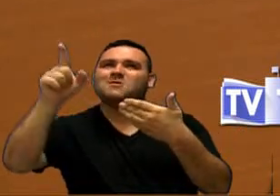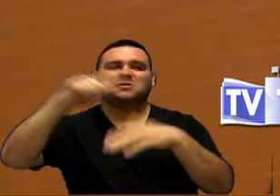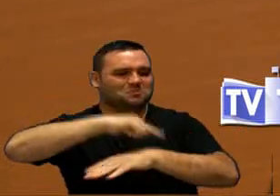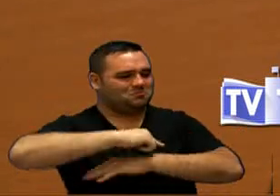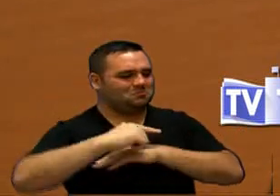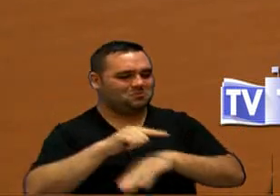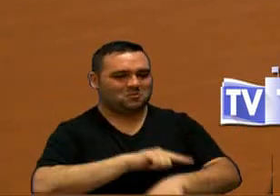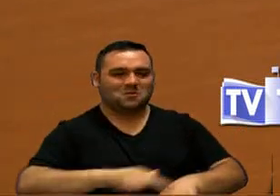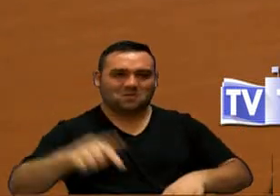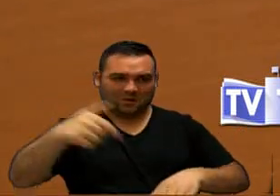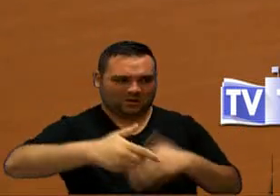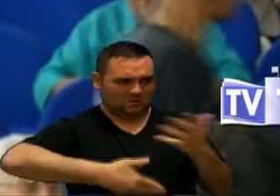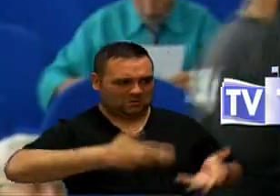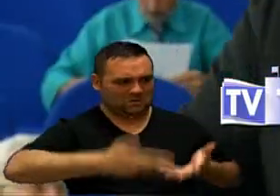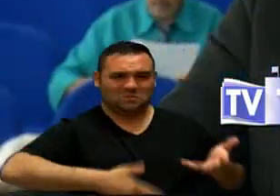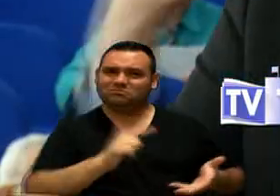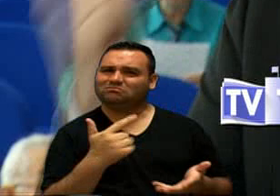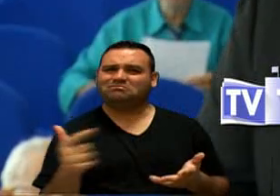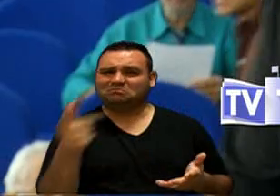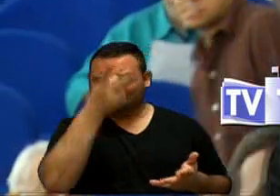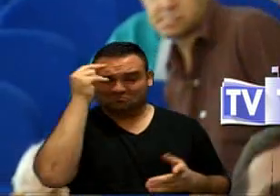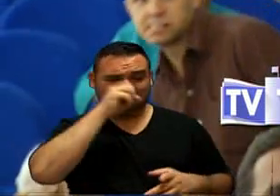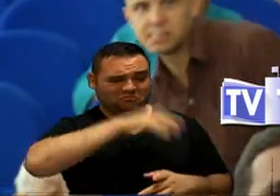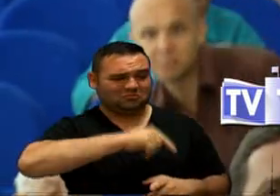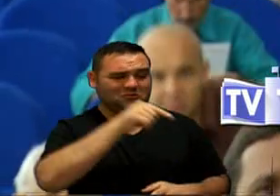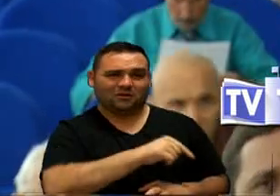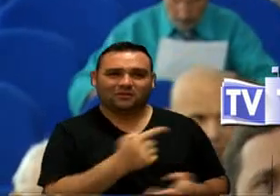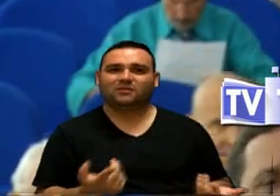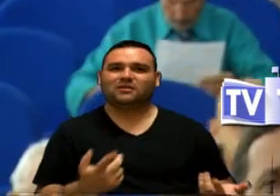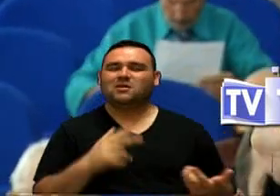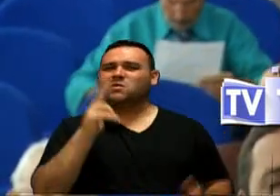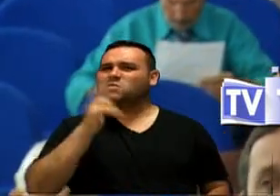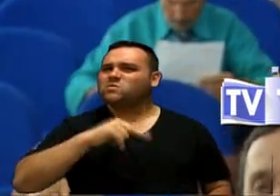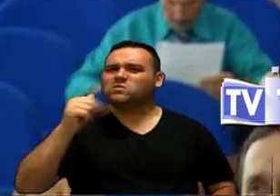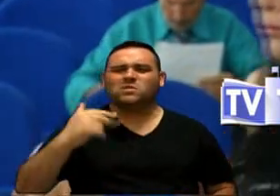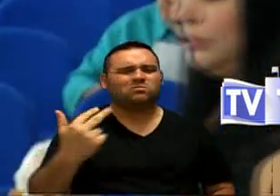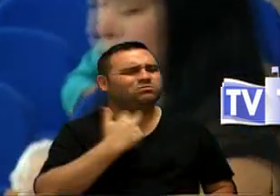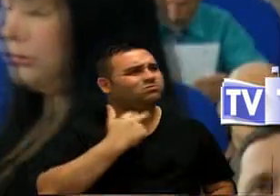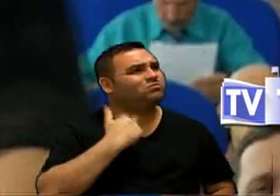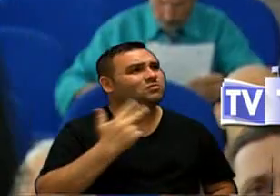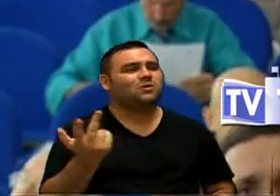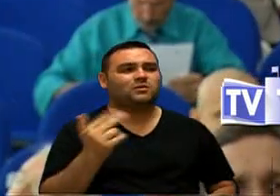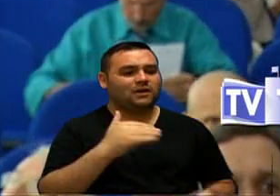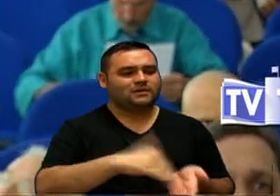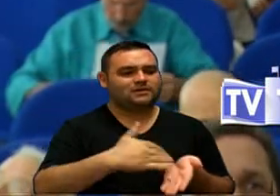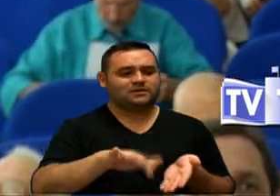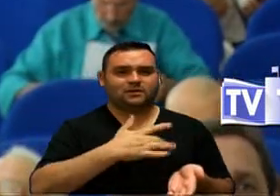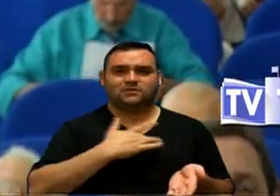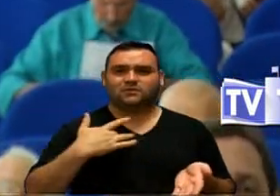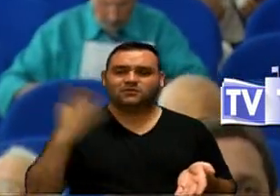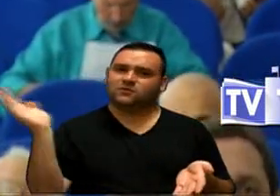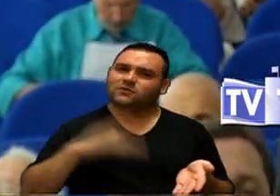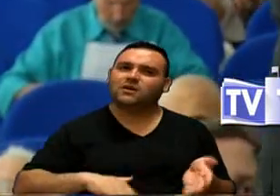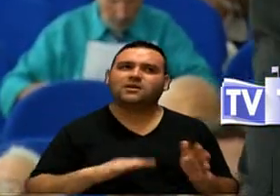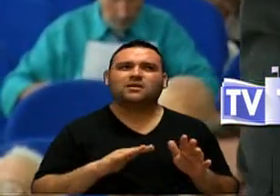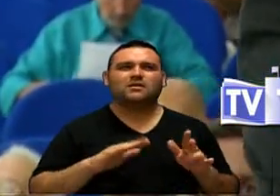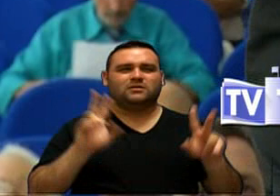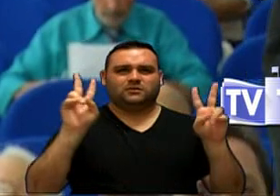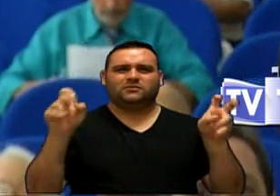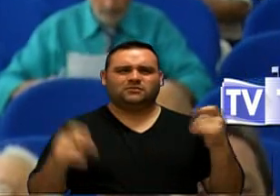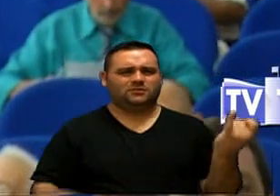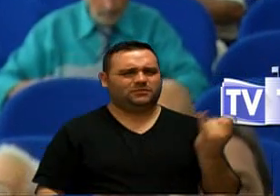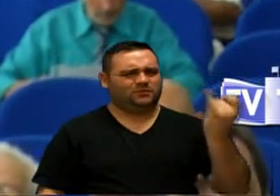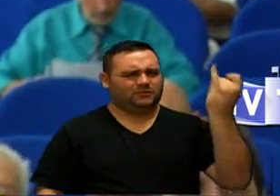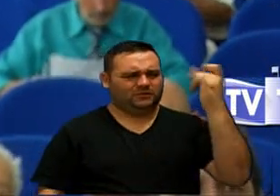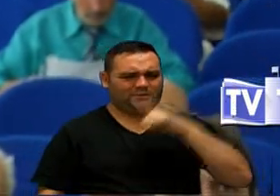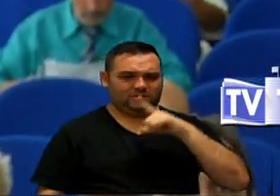respeito do Executivo com essa casa. Eu acho que jamais, vereador João Donizete, poderia deixar de vir a secretária de Saúde aqui num assunto tão